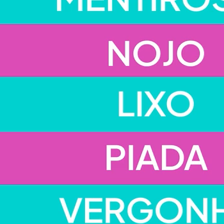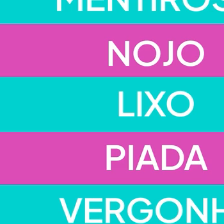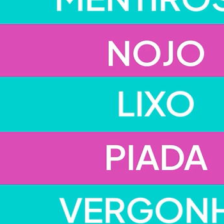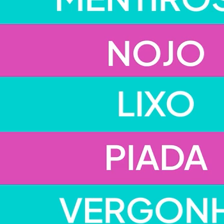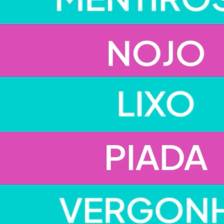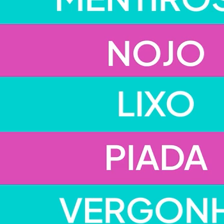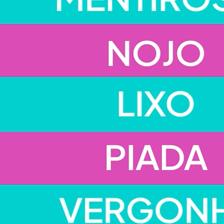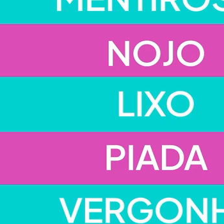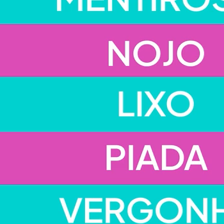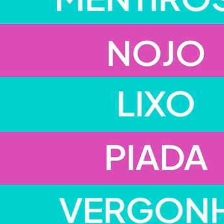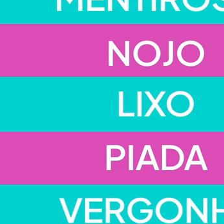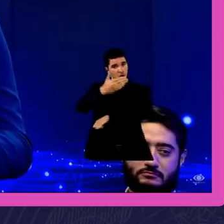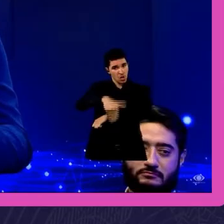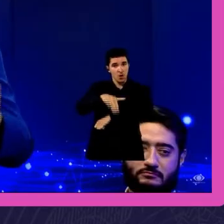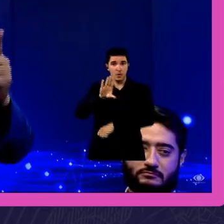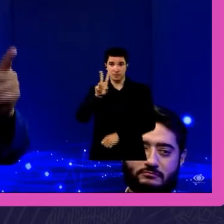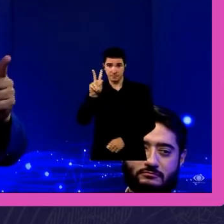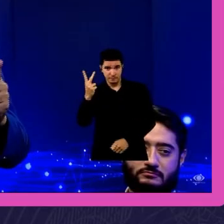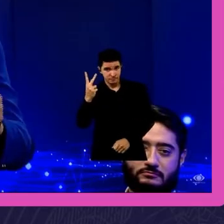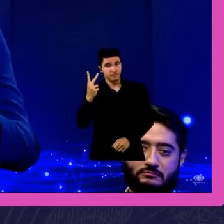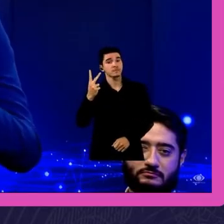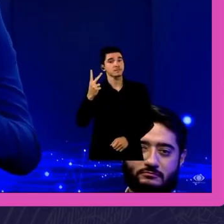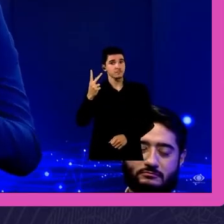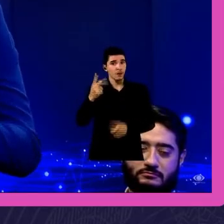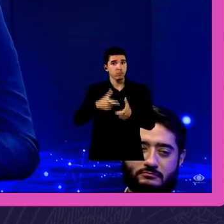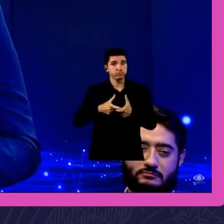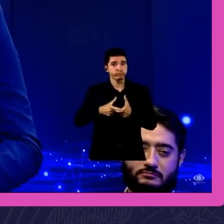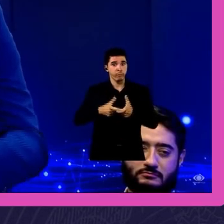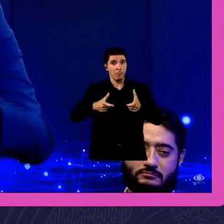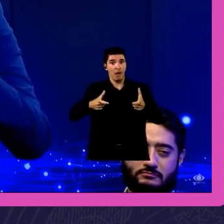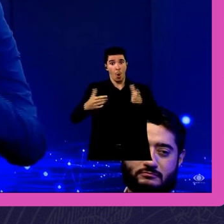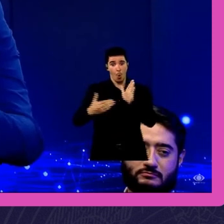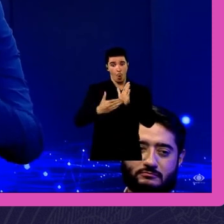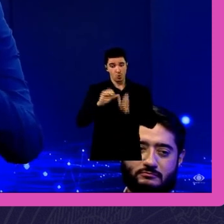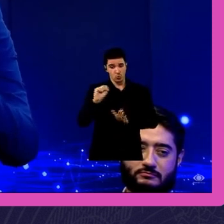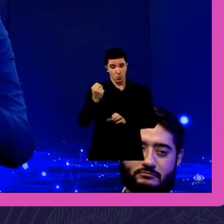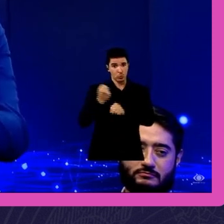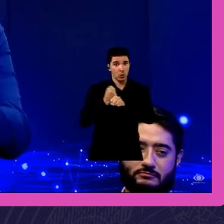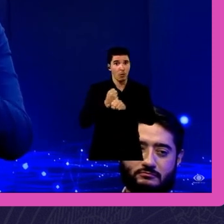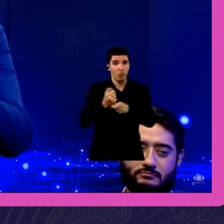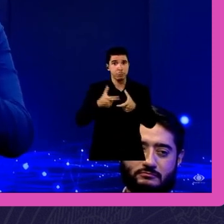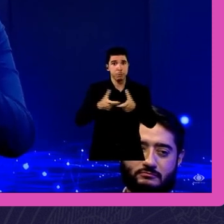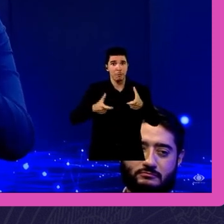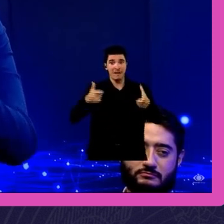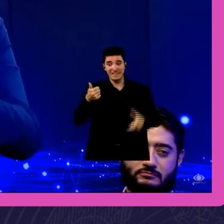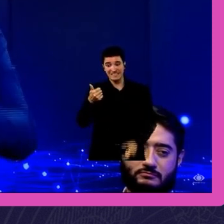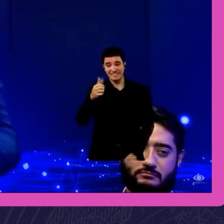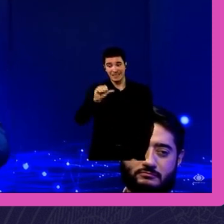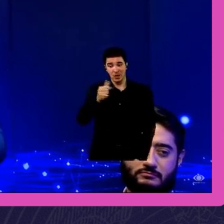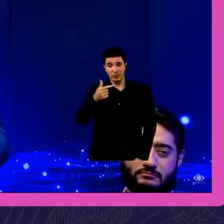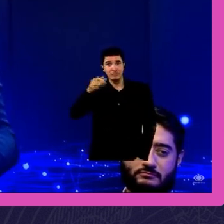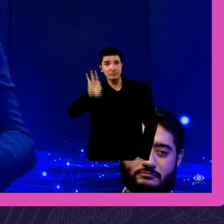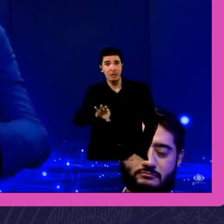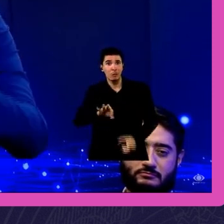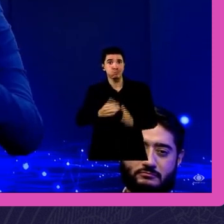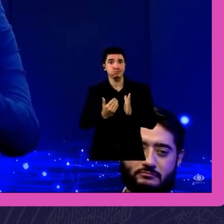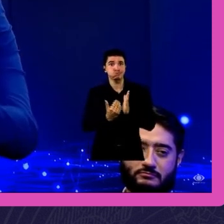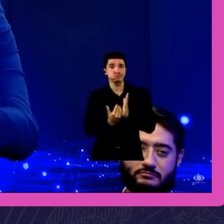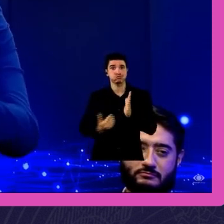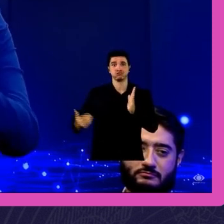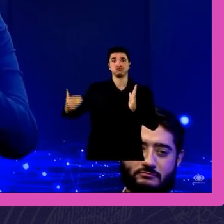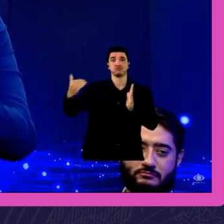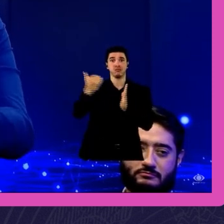sério. E elas precisam ter estômago. Se a candidata for uma mulher trans, então, as críticas se tornam ataques e ameaças, a